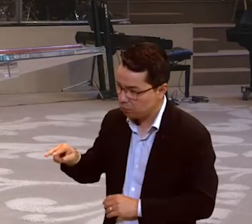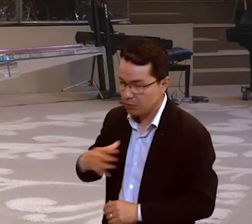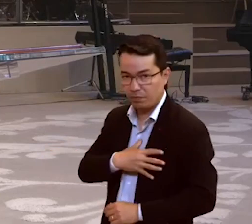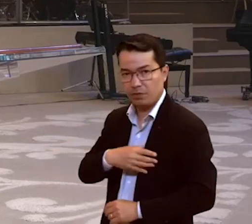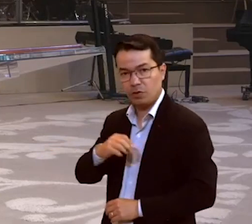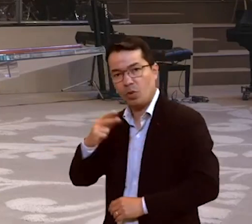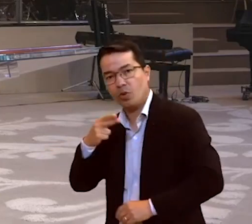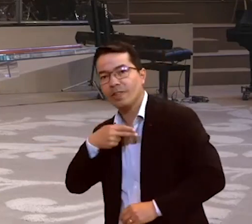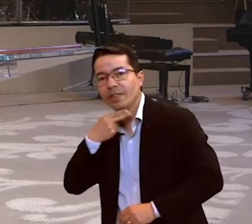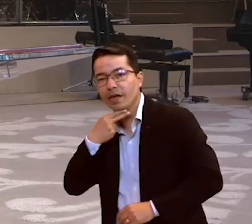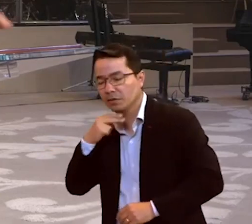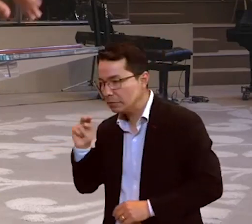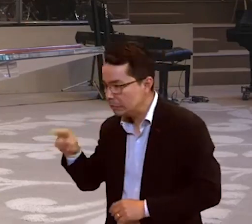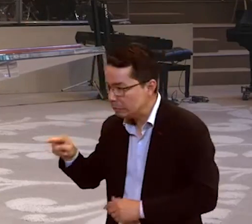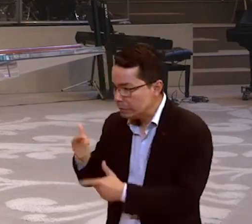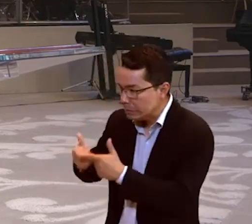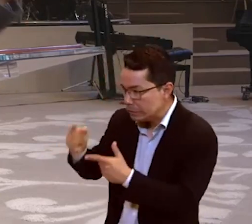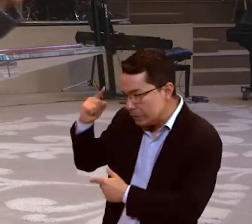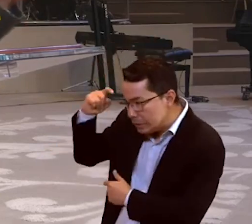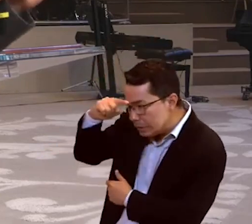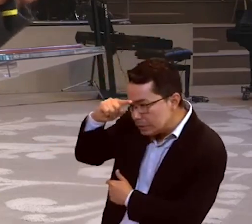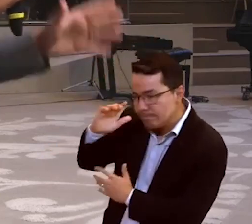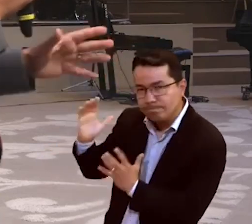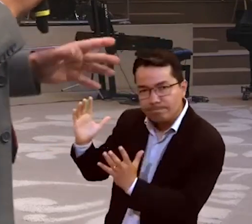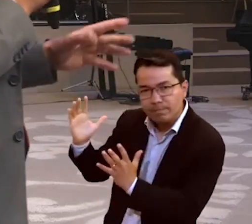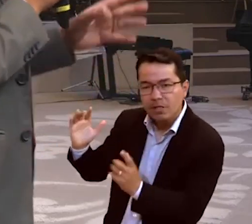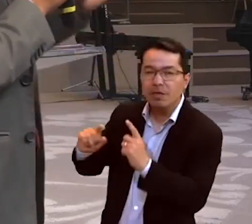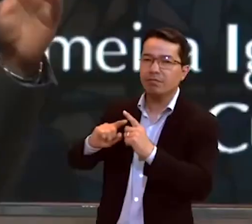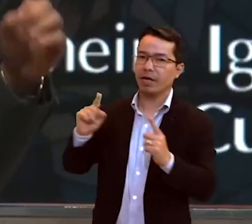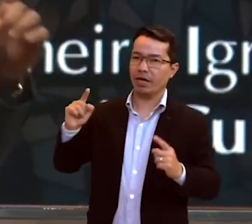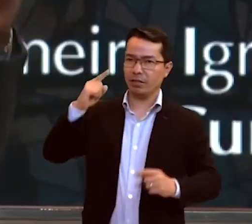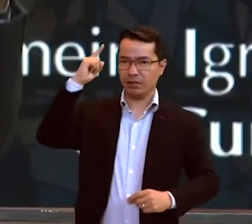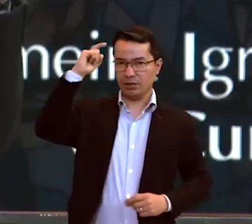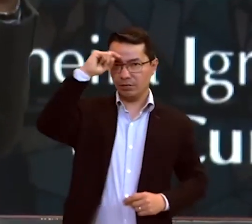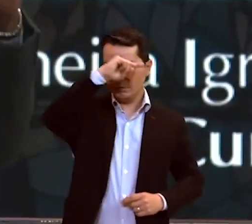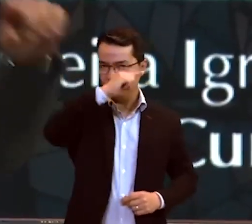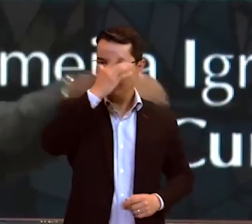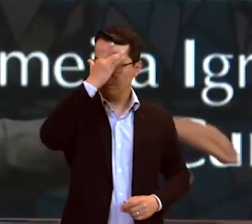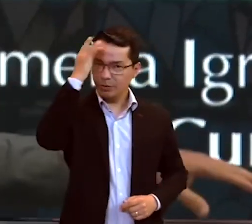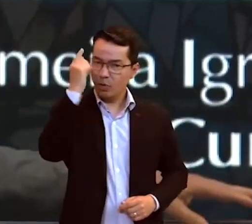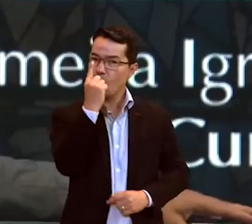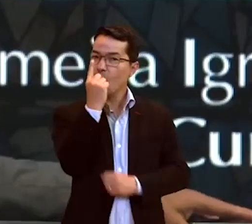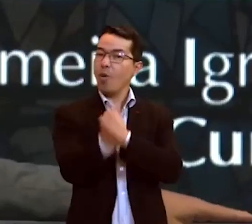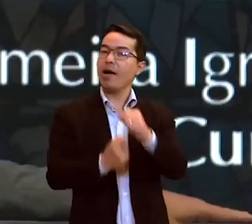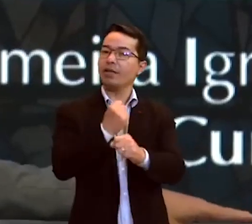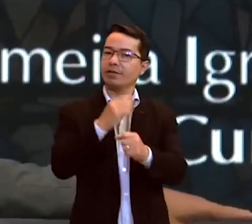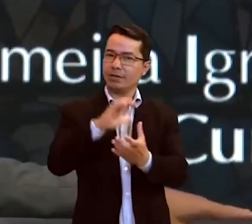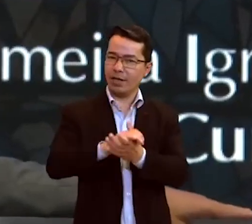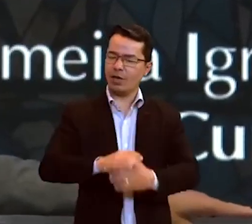essa história. Agora, pensa na dificuldade da pessoa que está 1 ano casada,